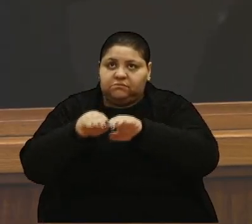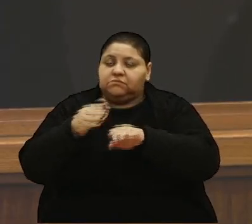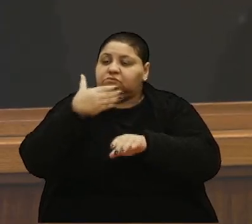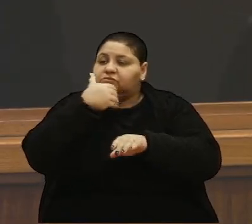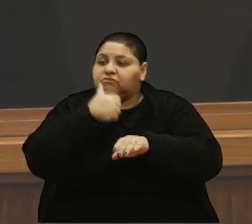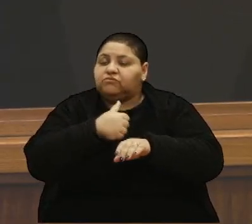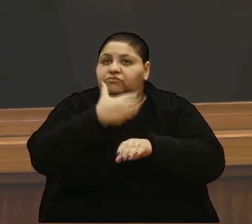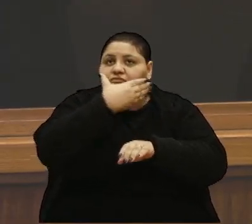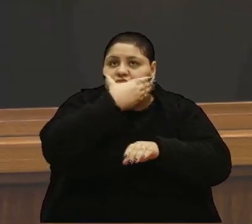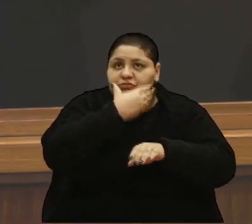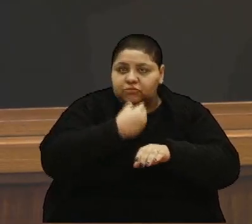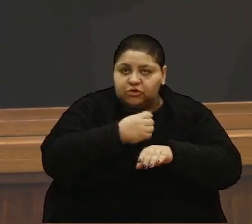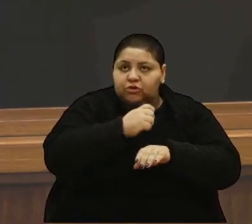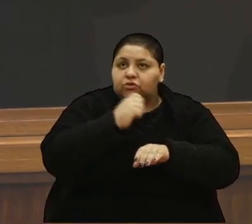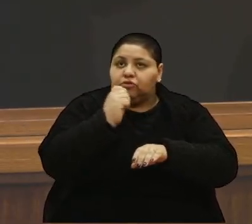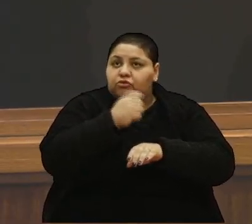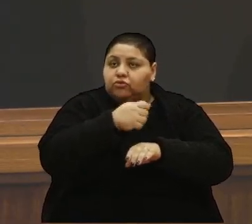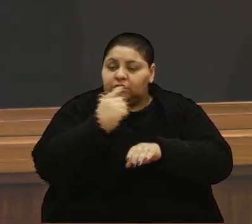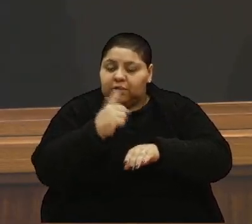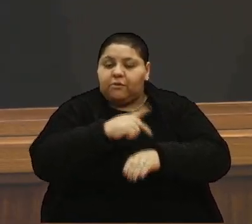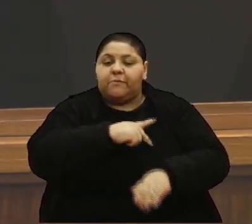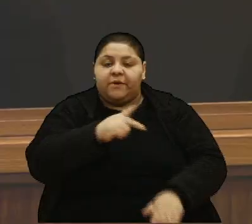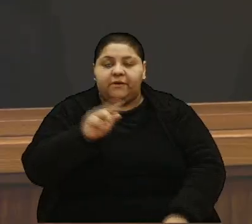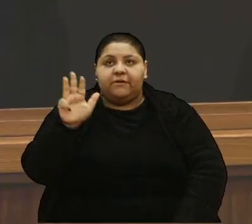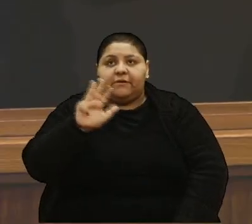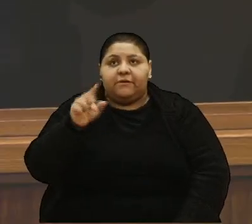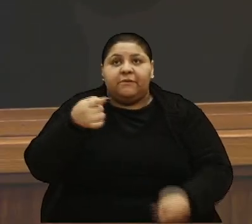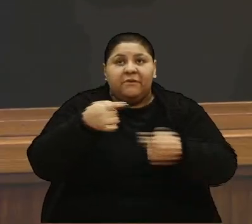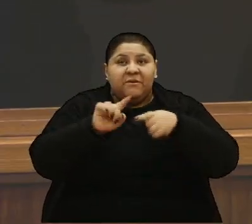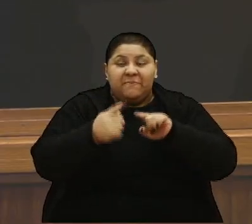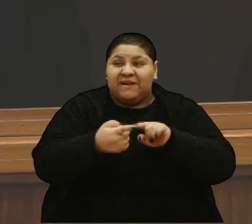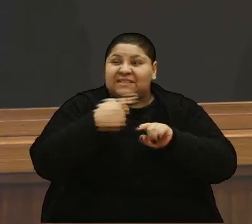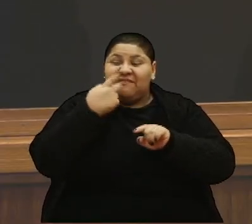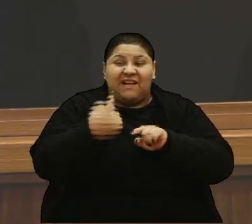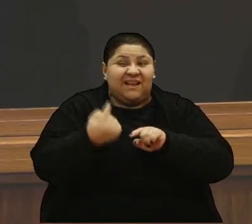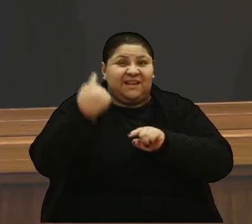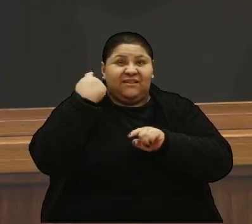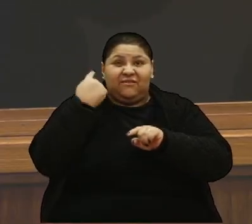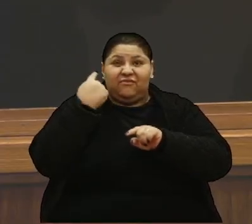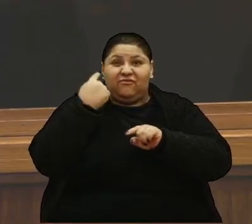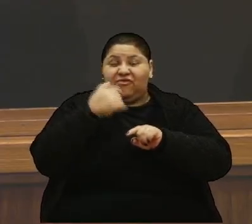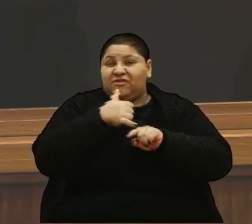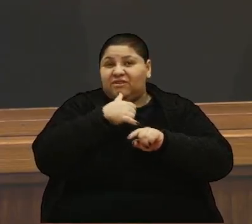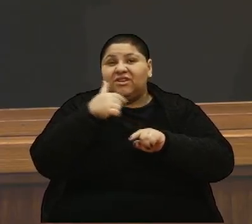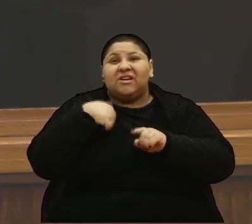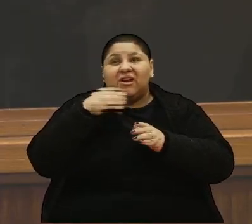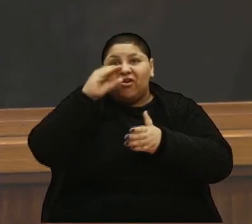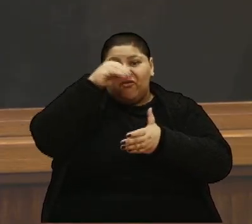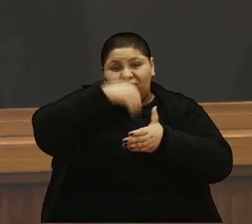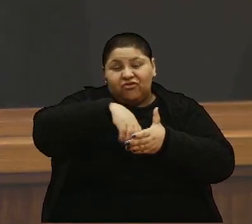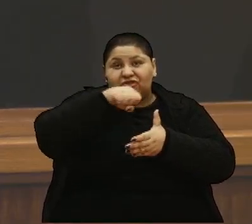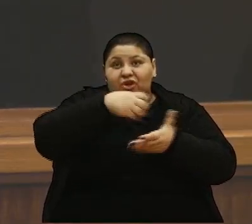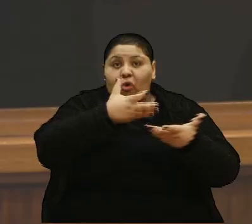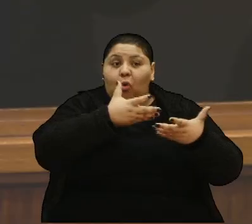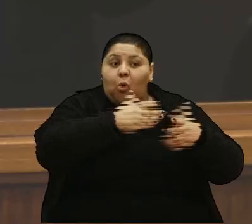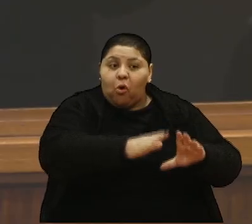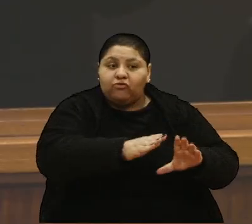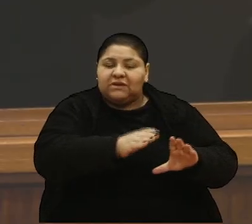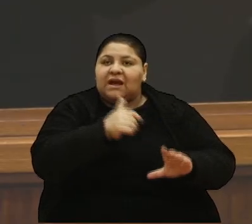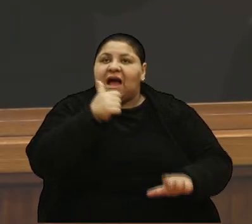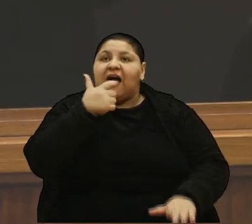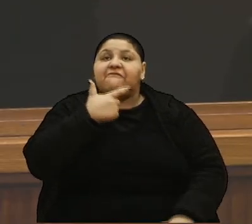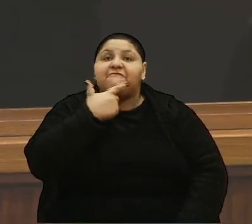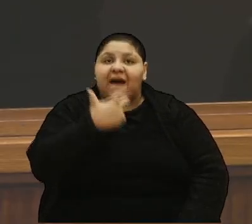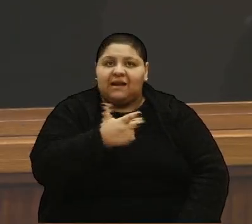homens e mulheres do que o presidente Lula. Mas aquela fala foi infeliz e eu votei favorável ao repúdio àquela